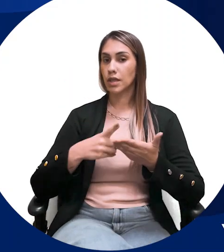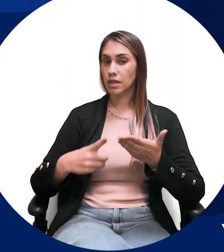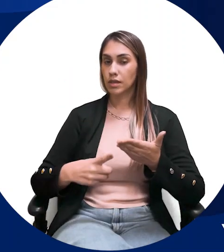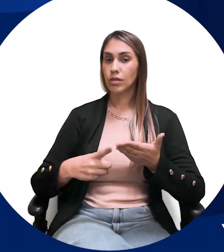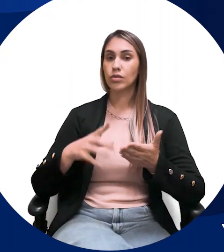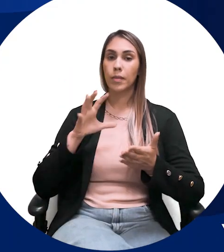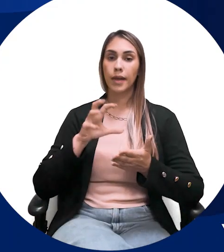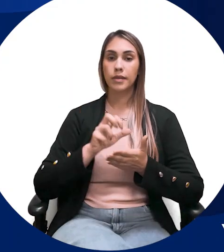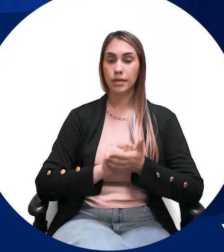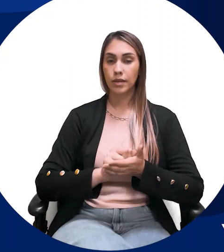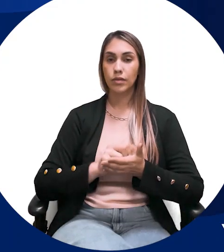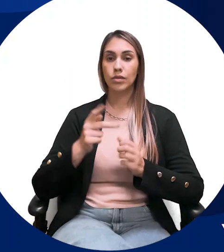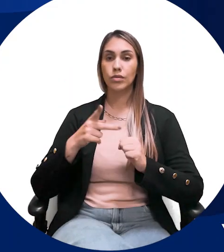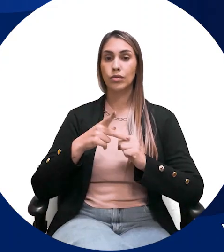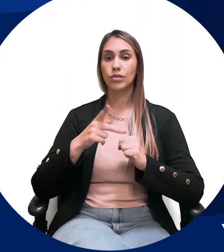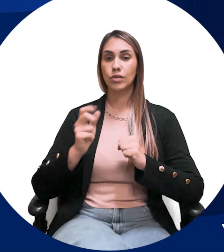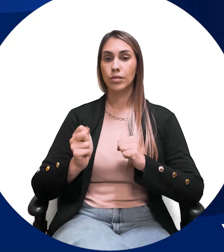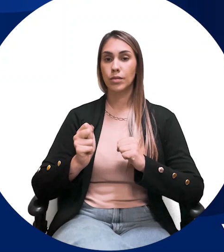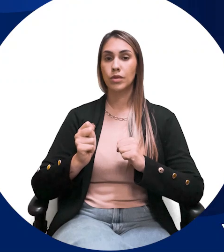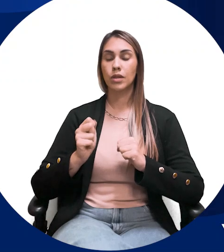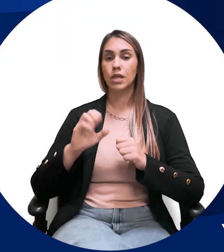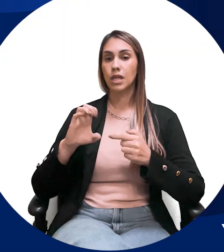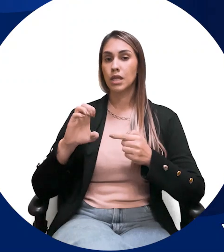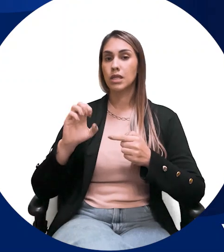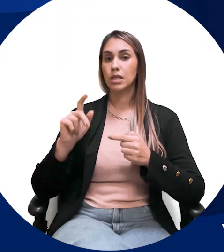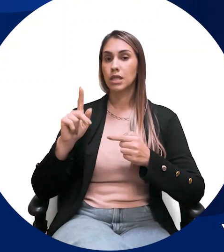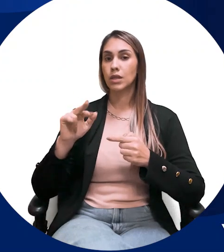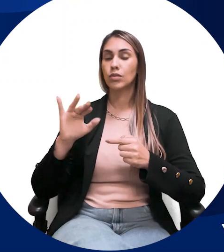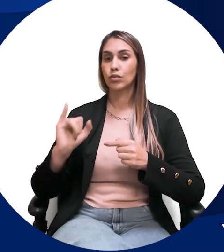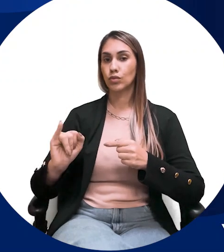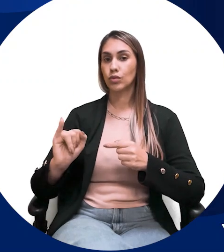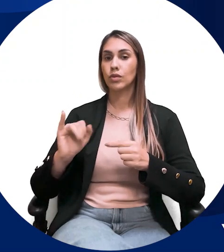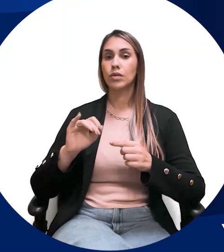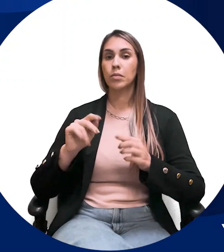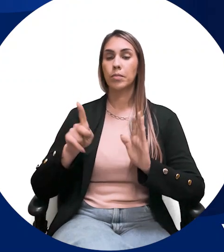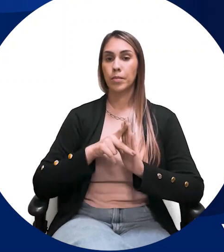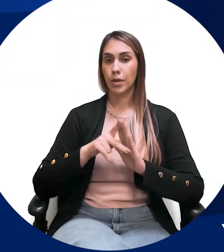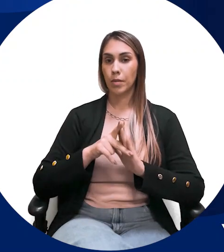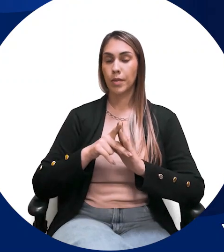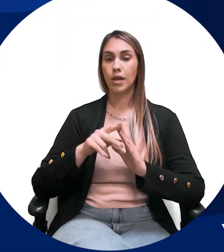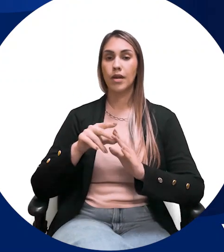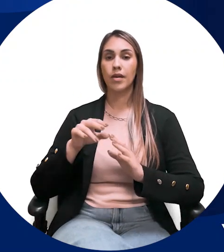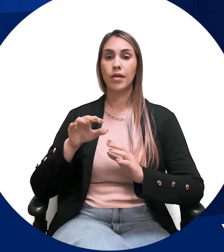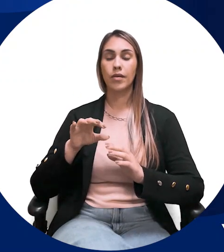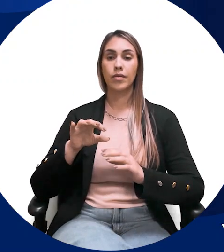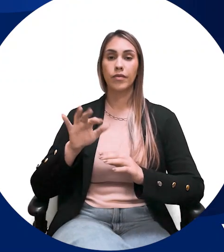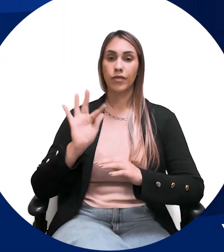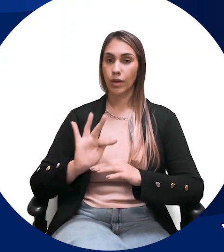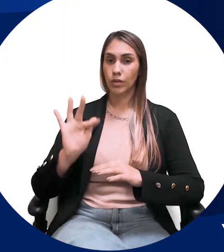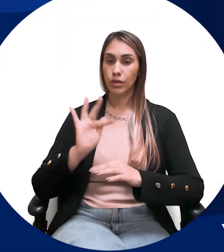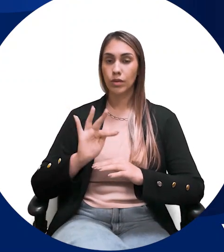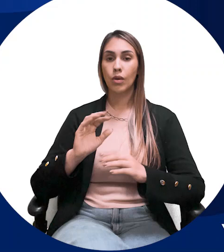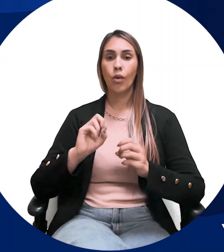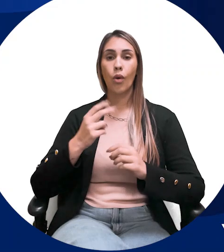ou declaração de matrícula atualizado no curso de pós-graduação stricto sensu expedido pela universidade.